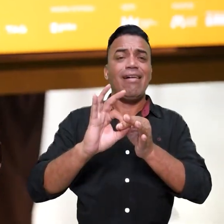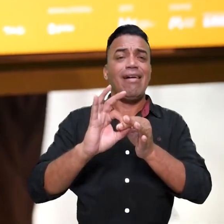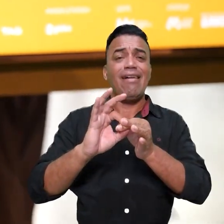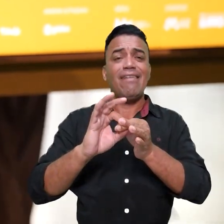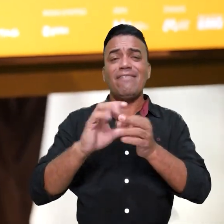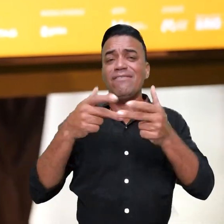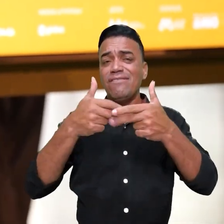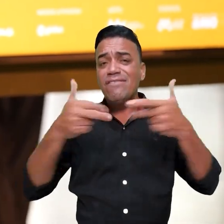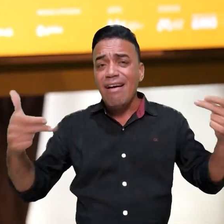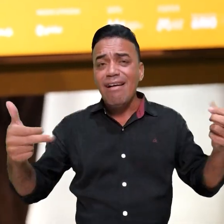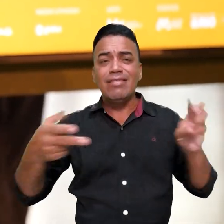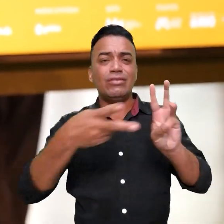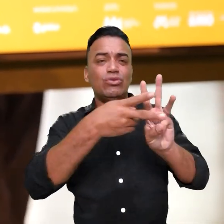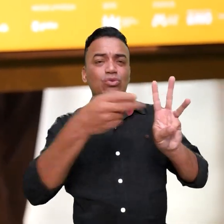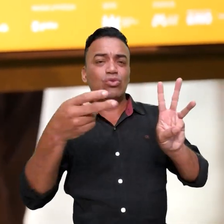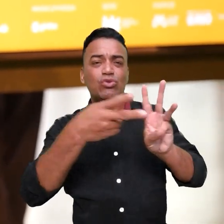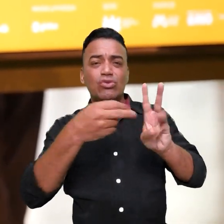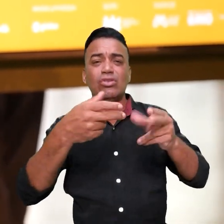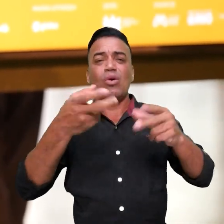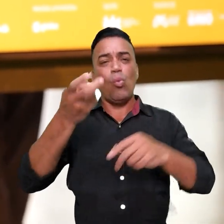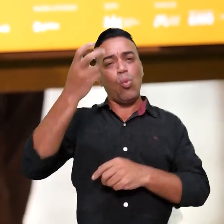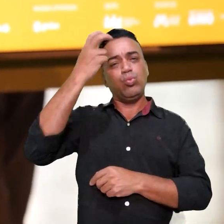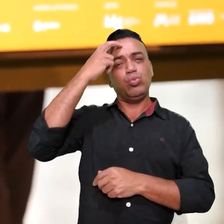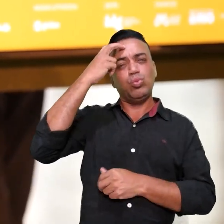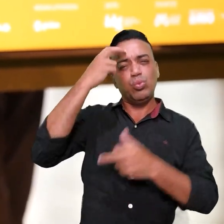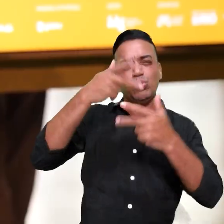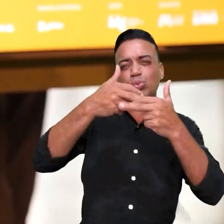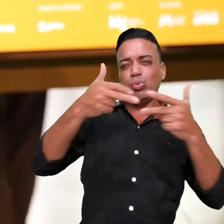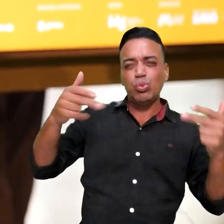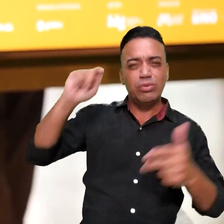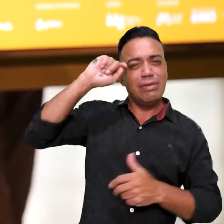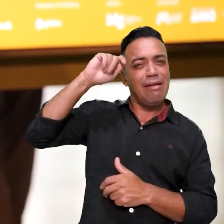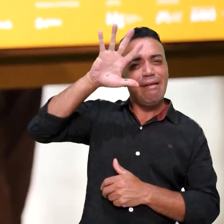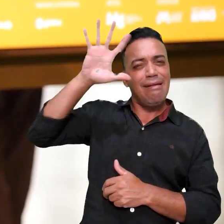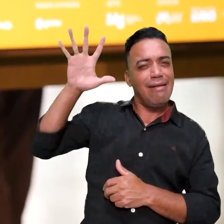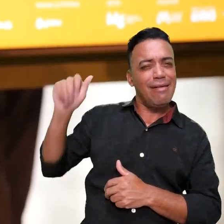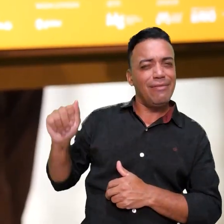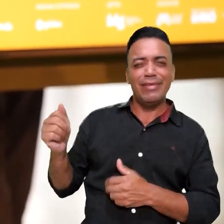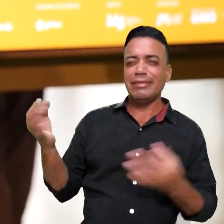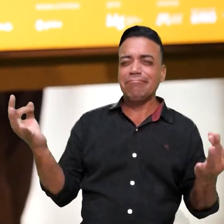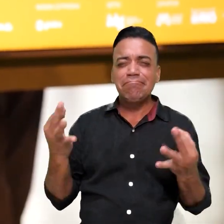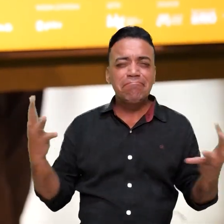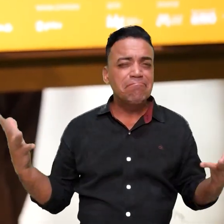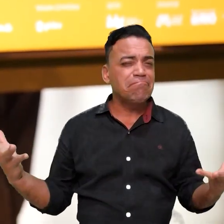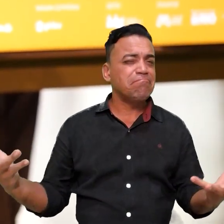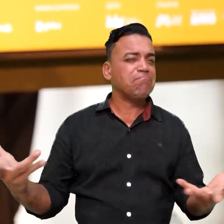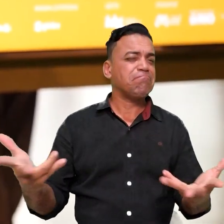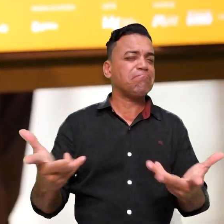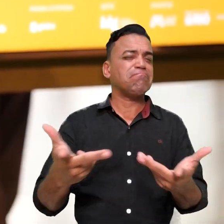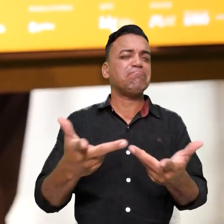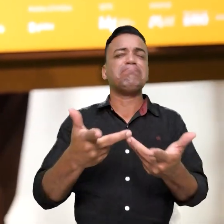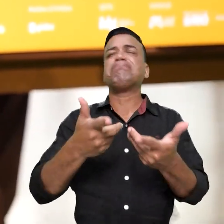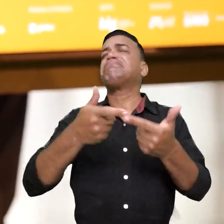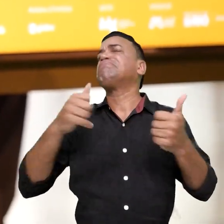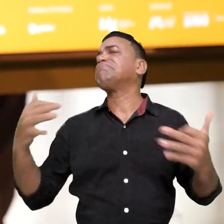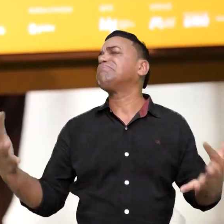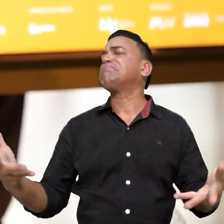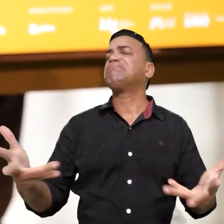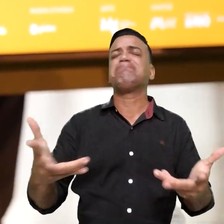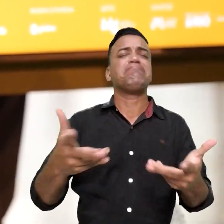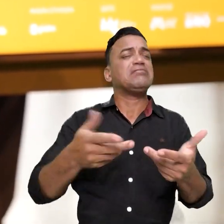essas culturas que existem, tão ricas, tão fabulosas, tão generosas,